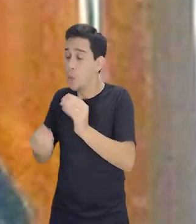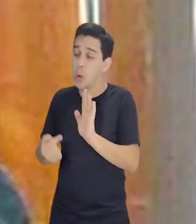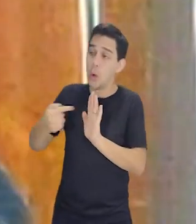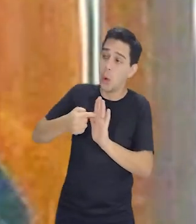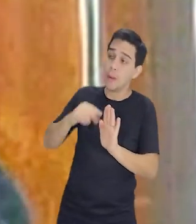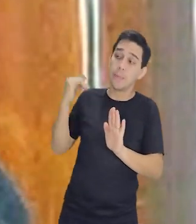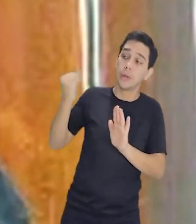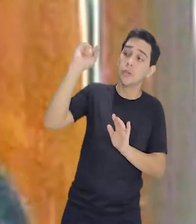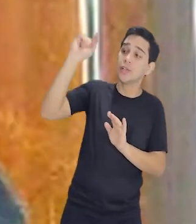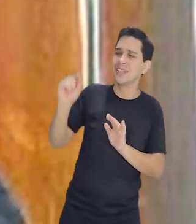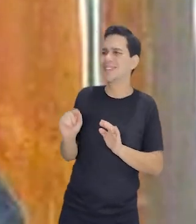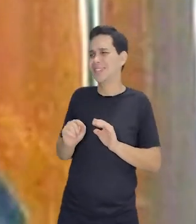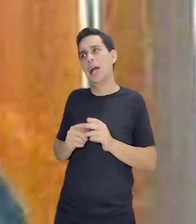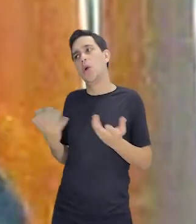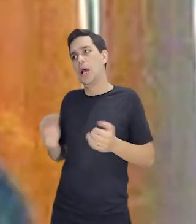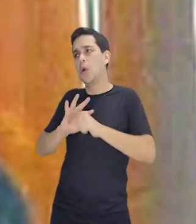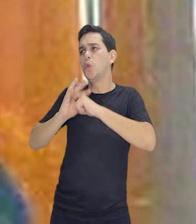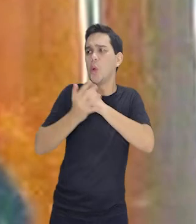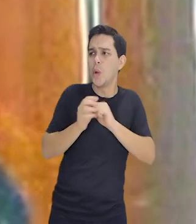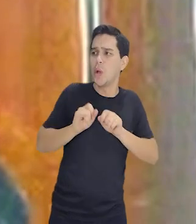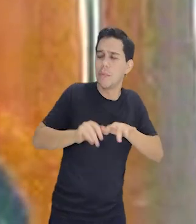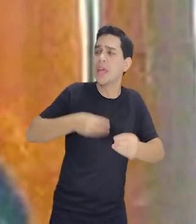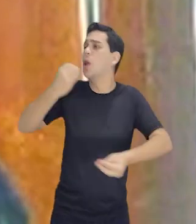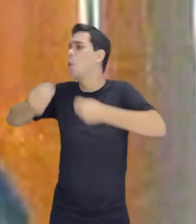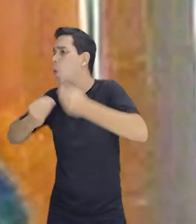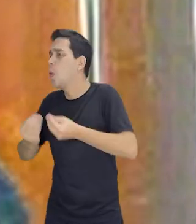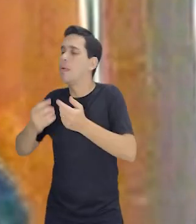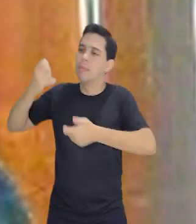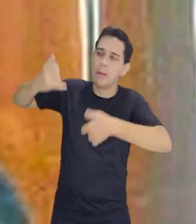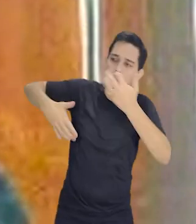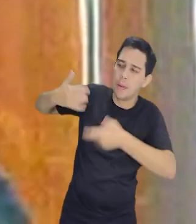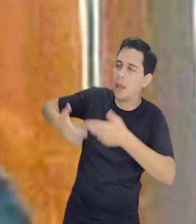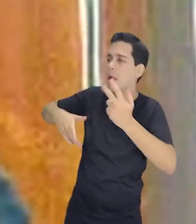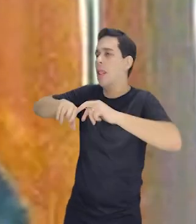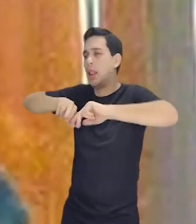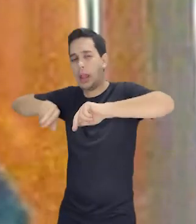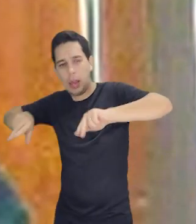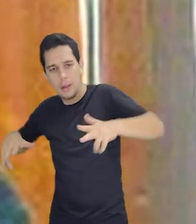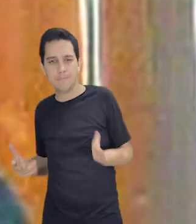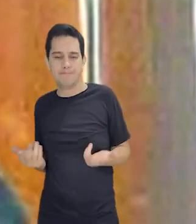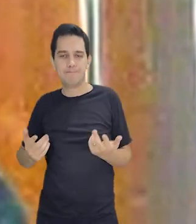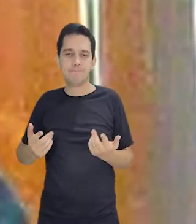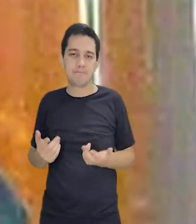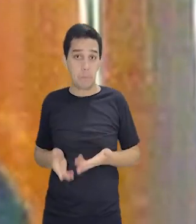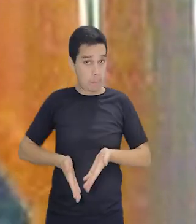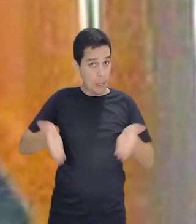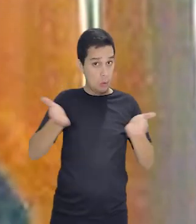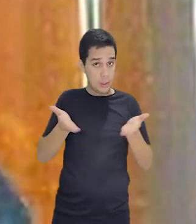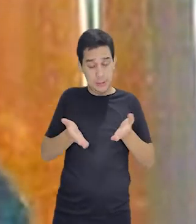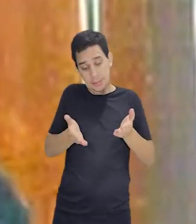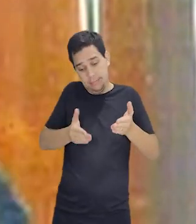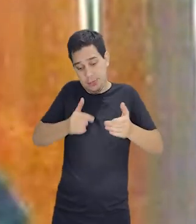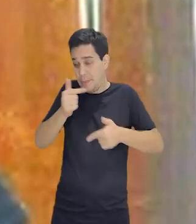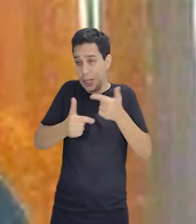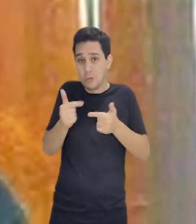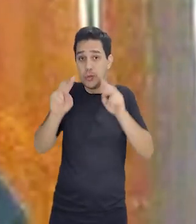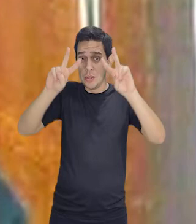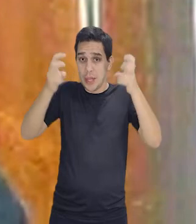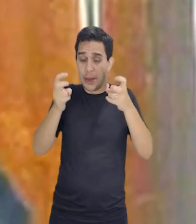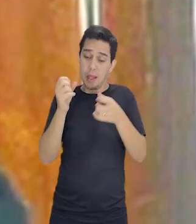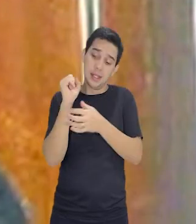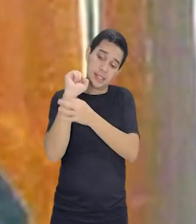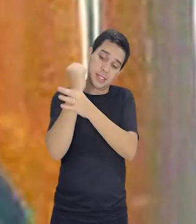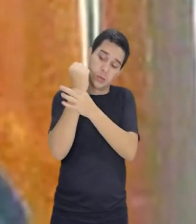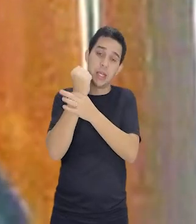Covid. Atualmente, nós estamos trabalhando com o tema segurança pública. Nós também vamos disponibilizar